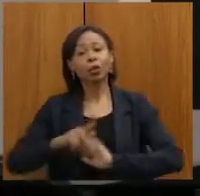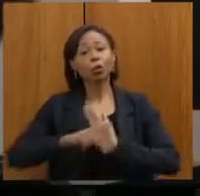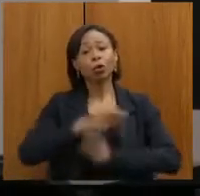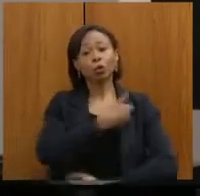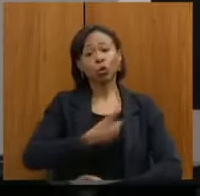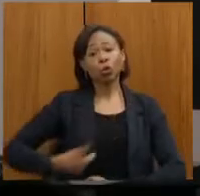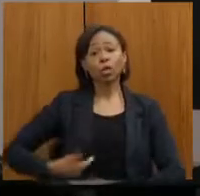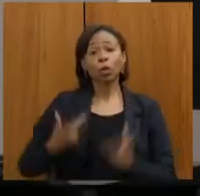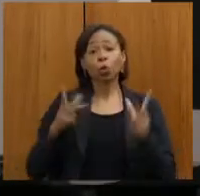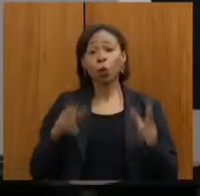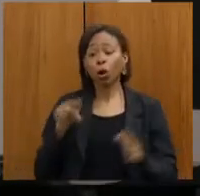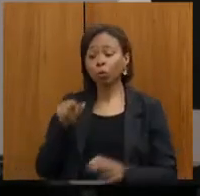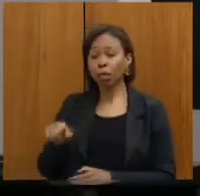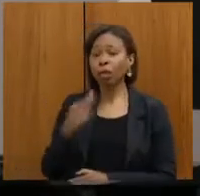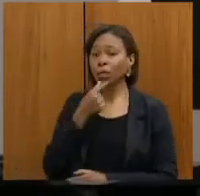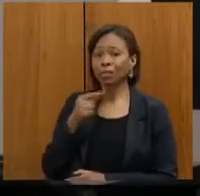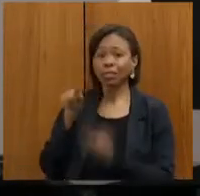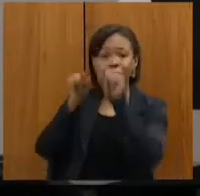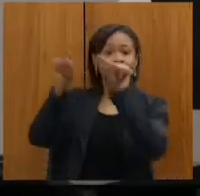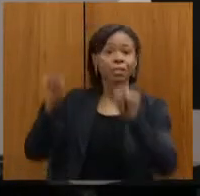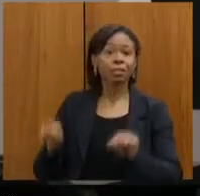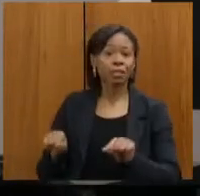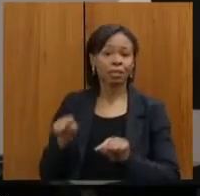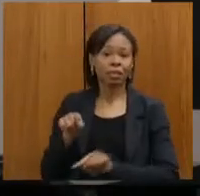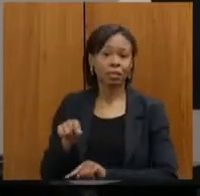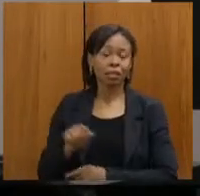governo como é para o Zé Alberto